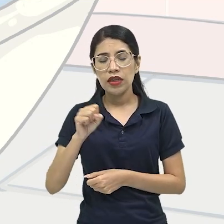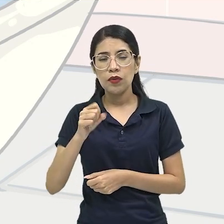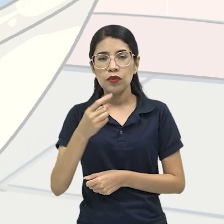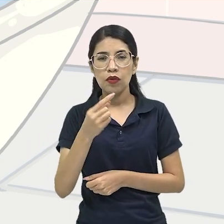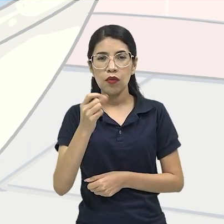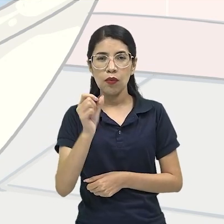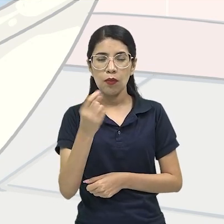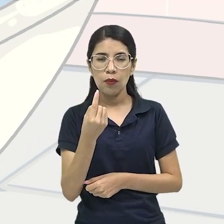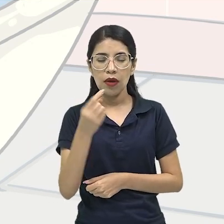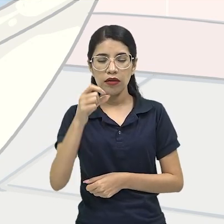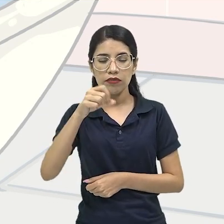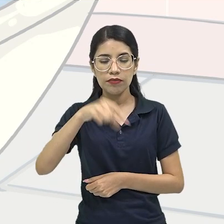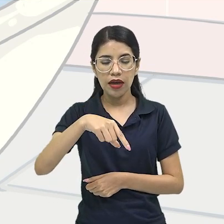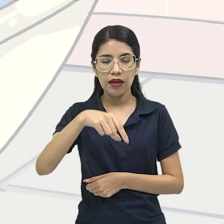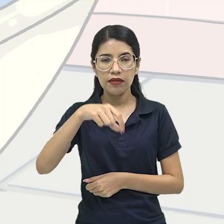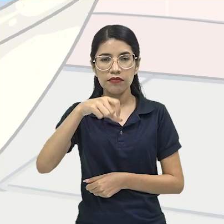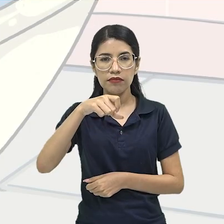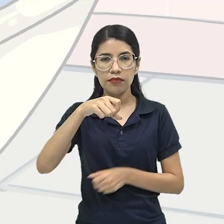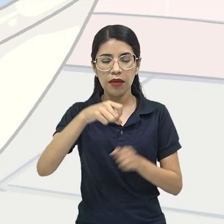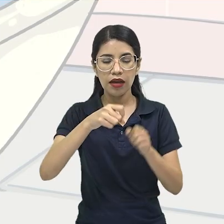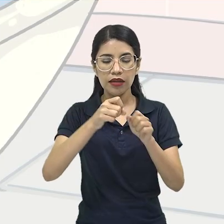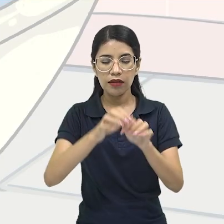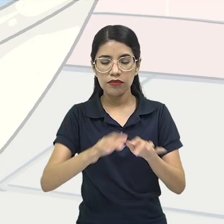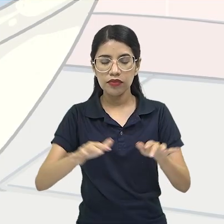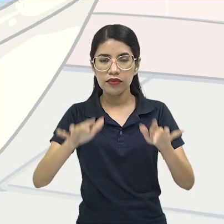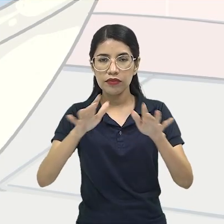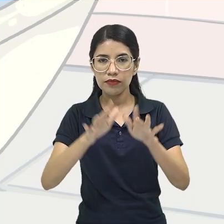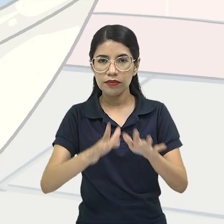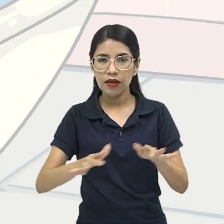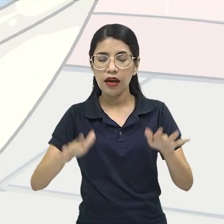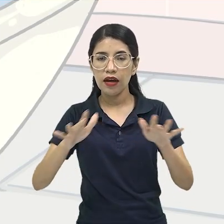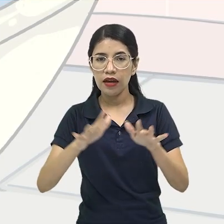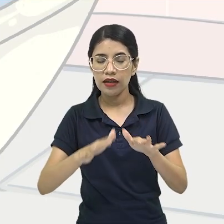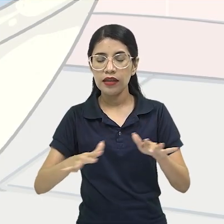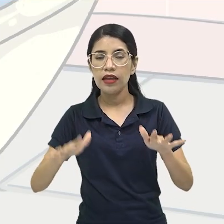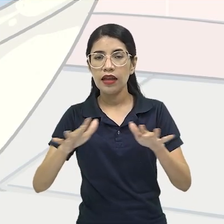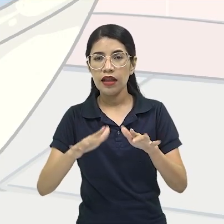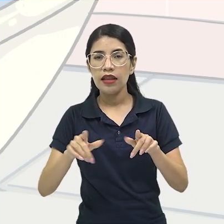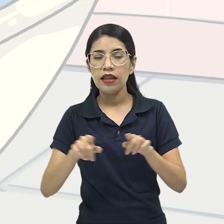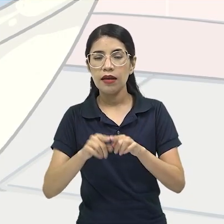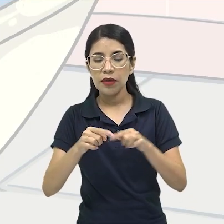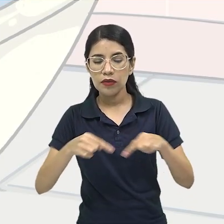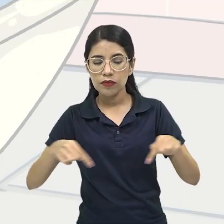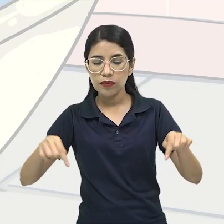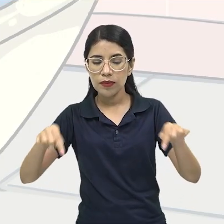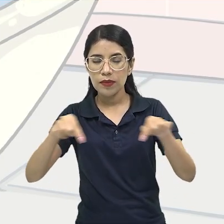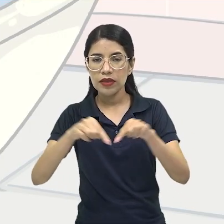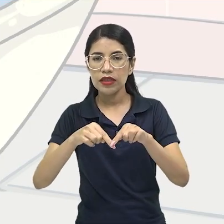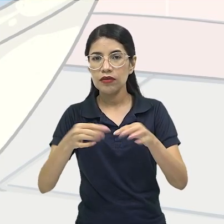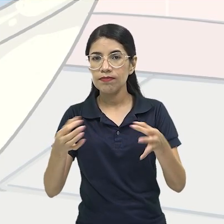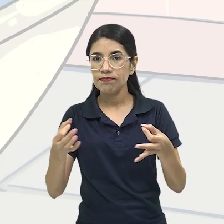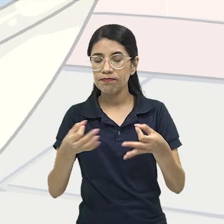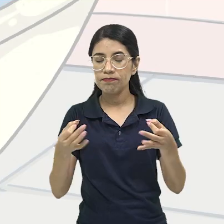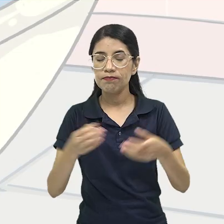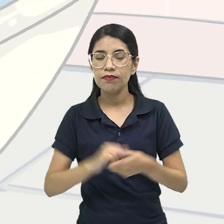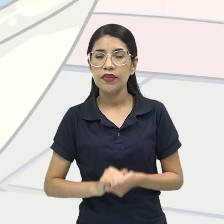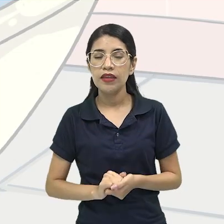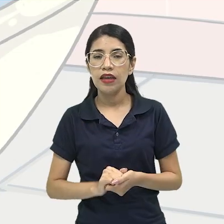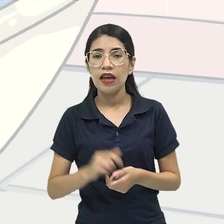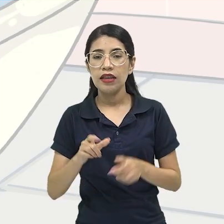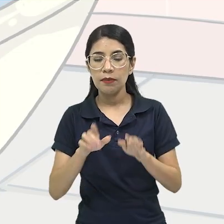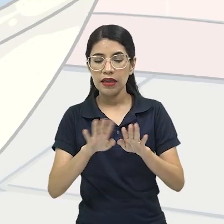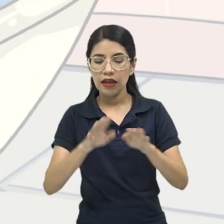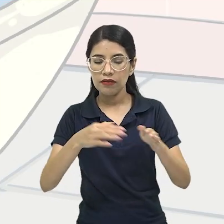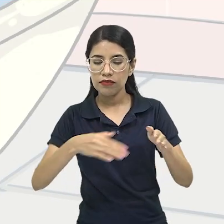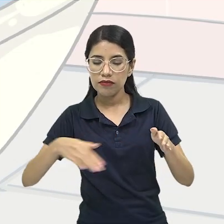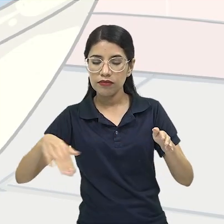banheira. Gera uma pequena onda que se espalha ao redor, formando um belo círculo perfeito. Quando atinge os lados